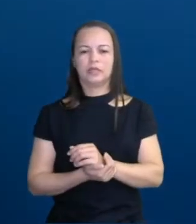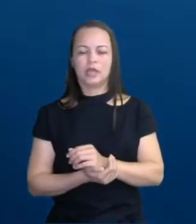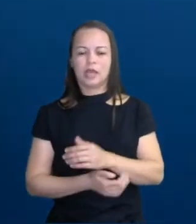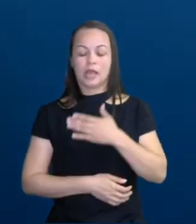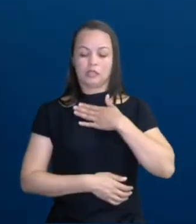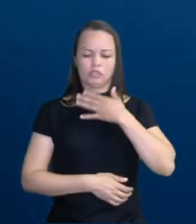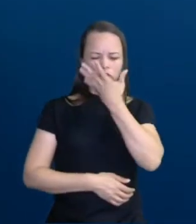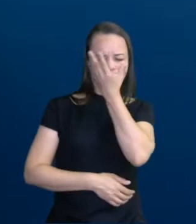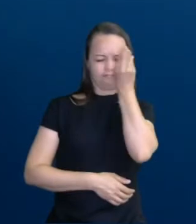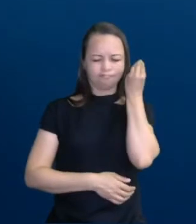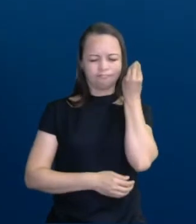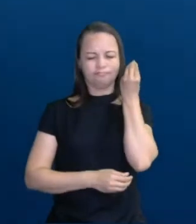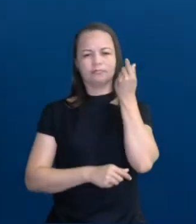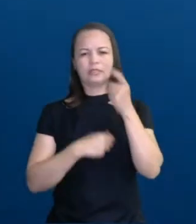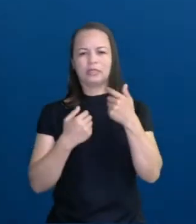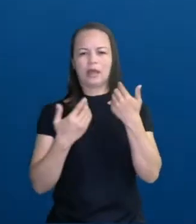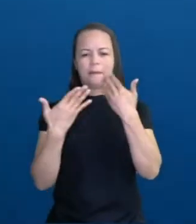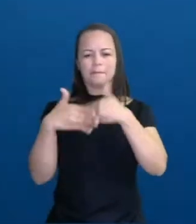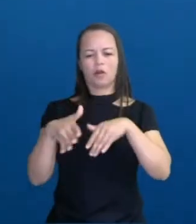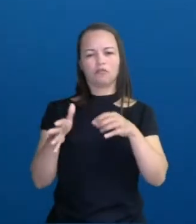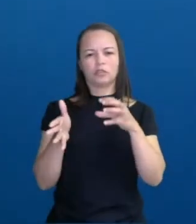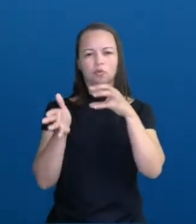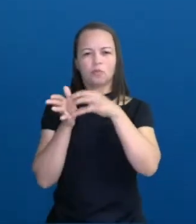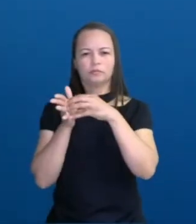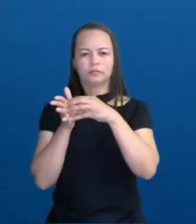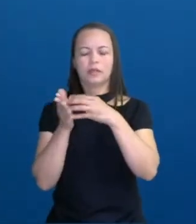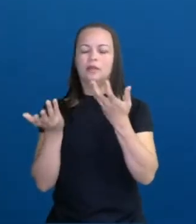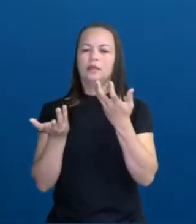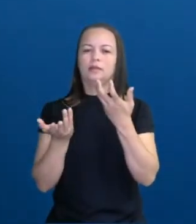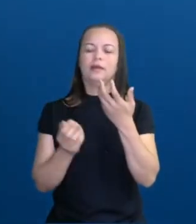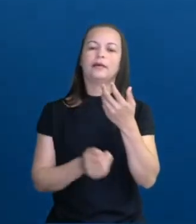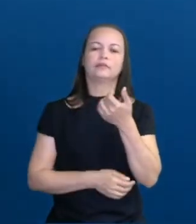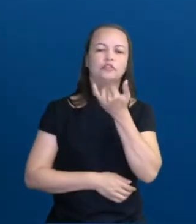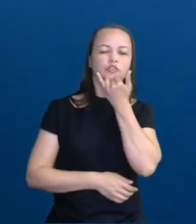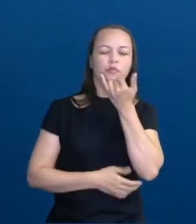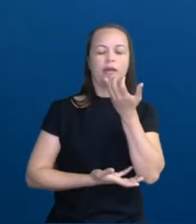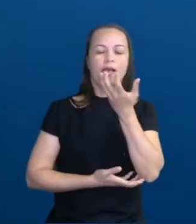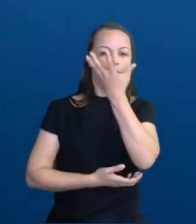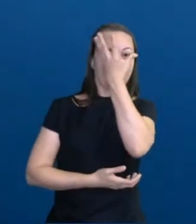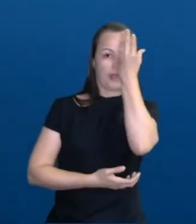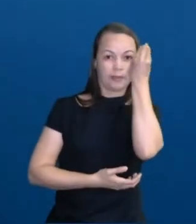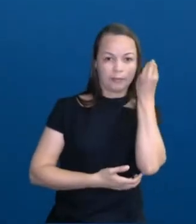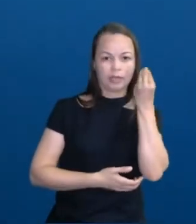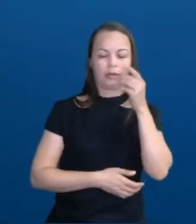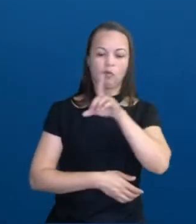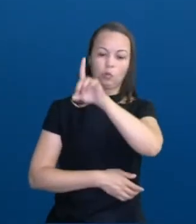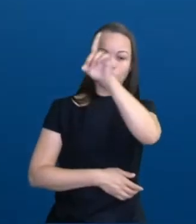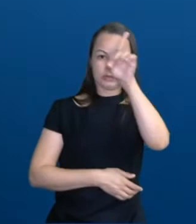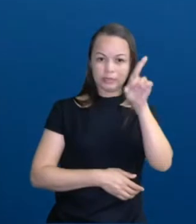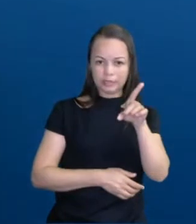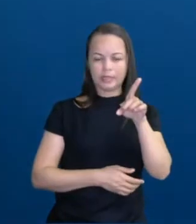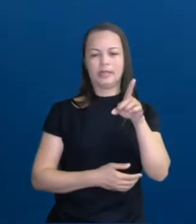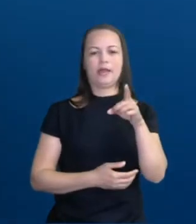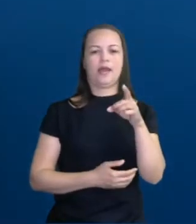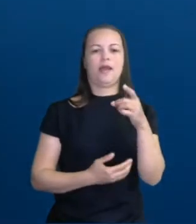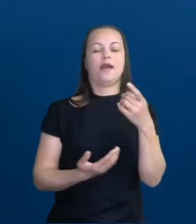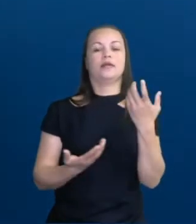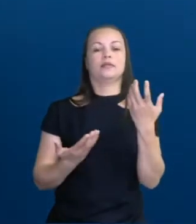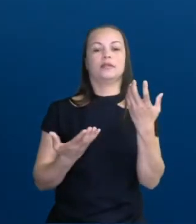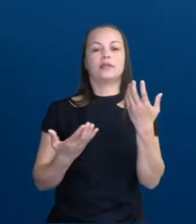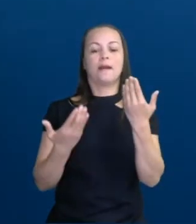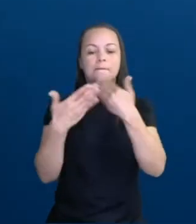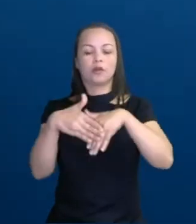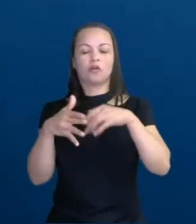esqueci-me do dia da prova do concurso perdão lembrei-me do dia da prova do concurso lembrei-me de